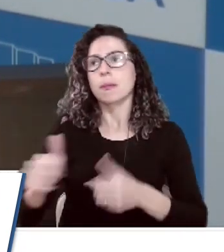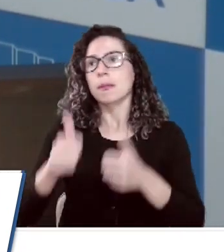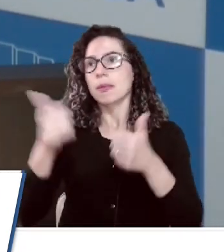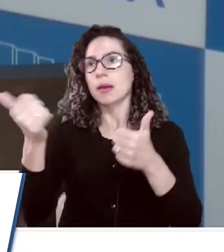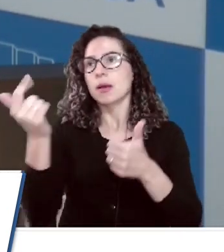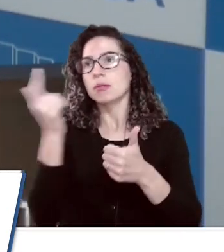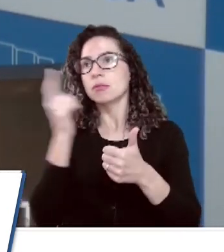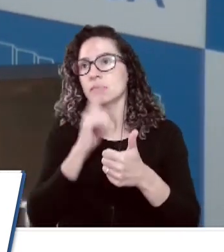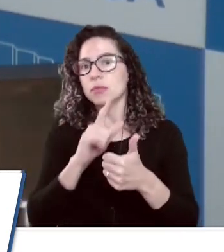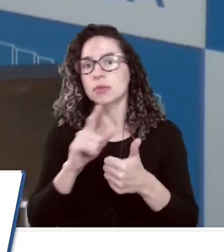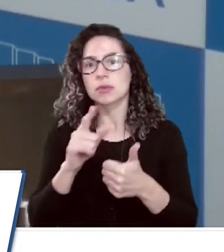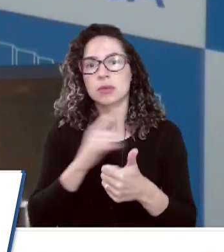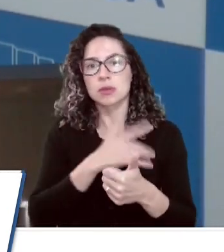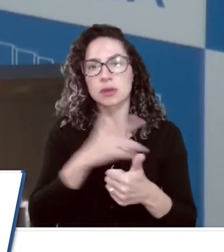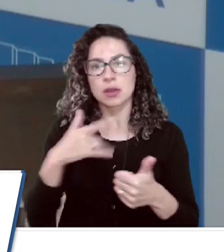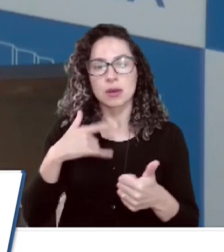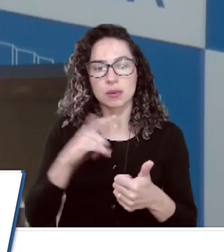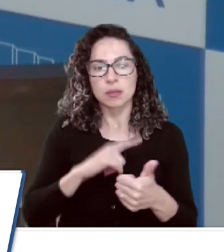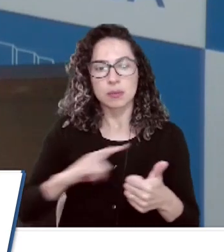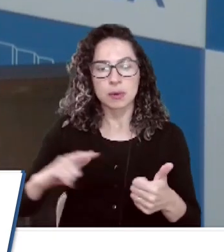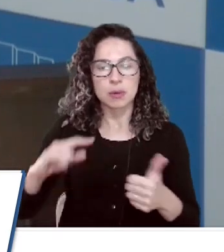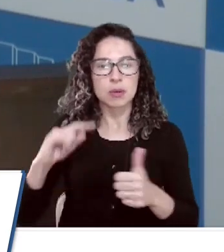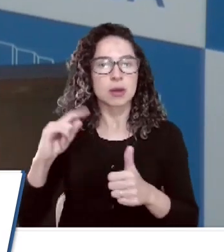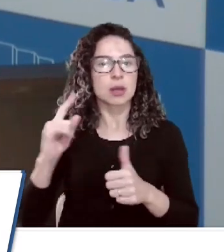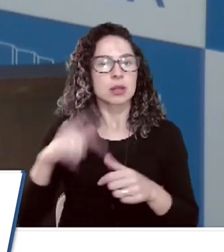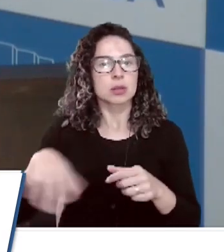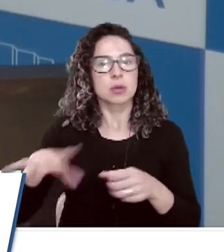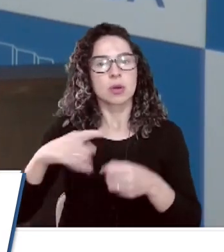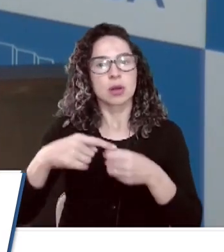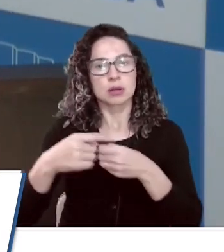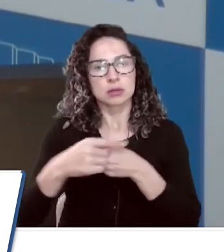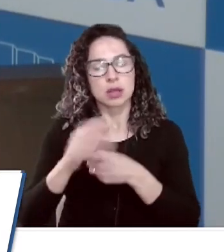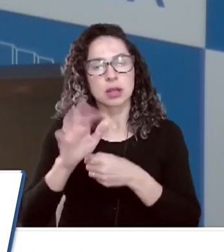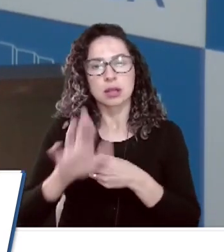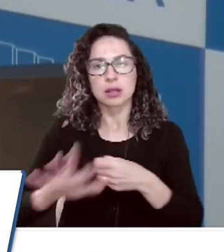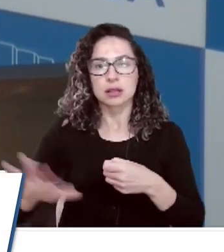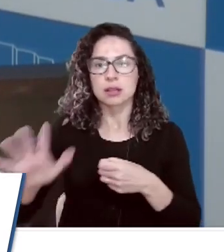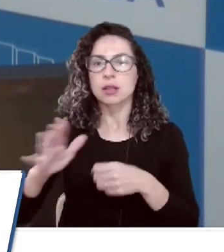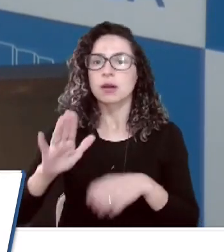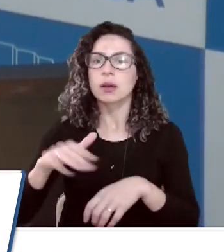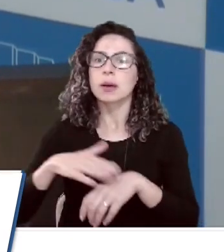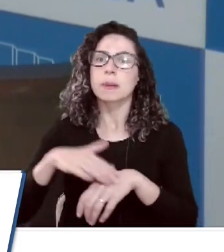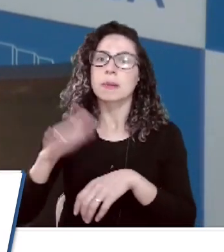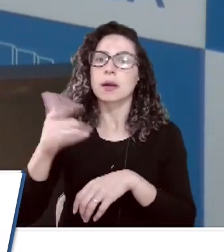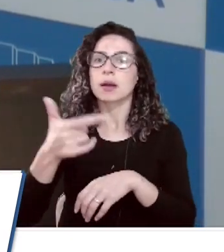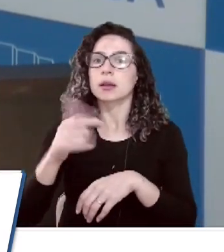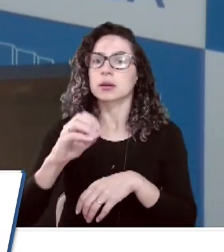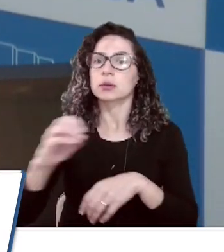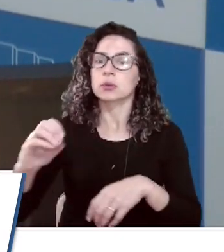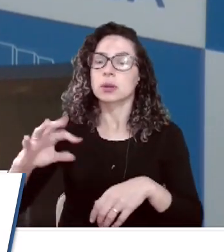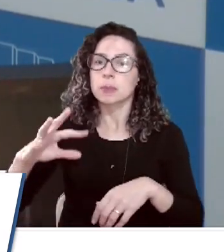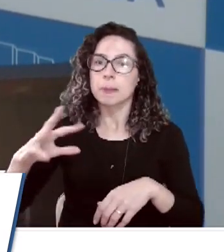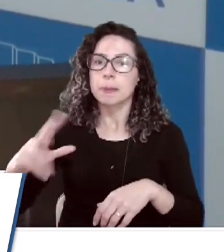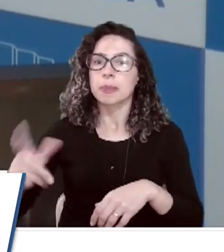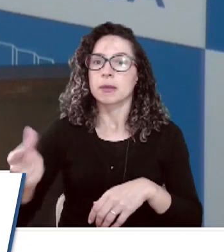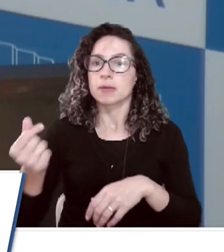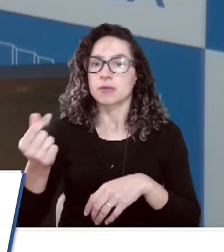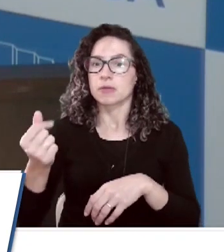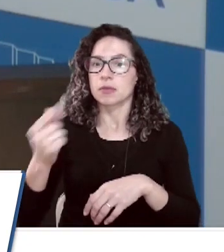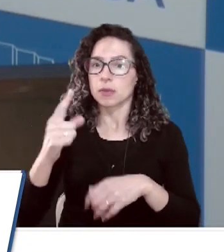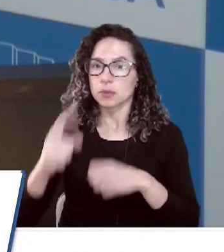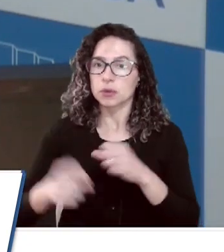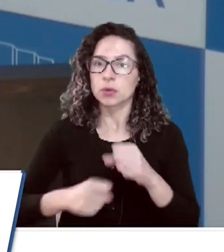tempos, da nossa cidade, da nossa região. Serão mais de 200 milhões de custeios anuais,